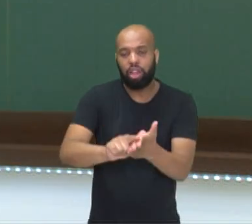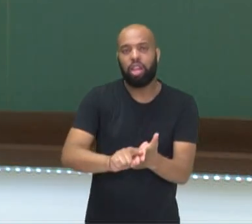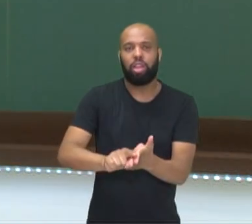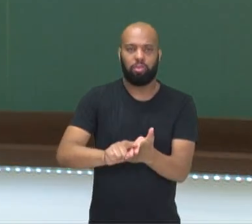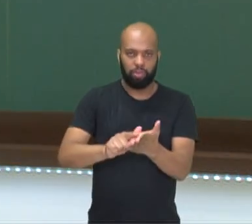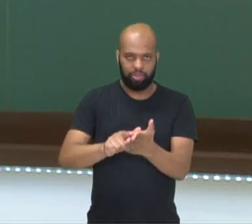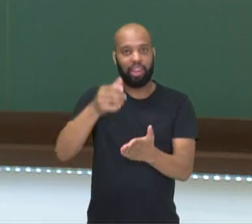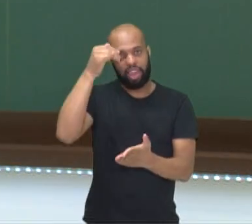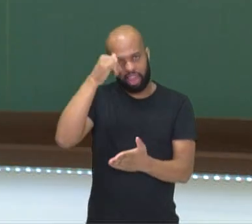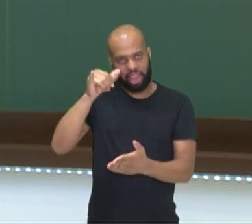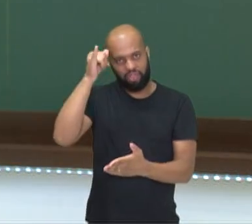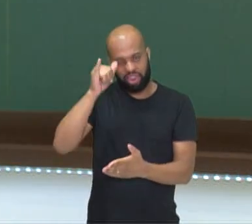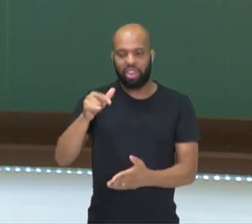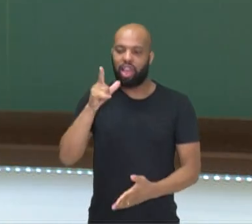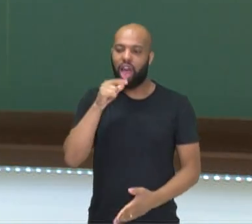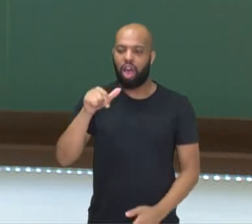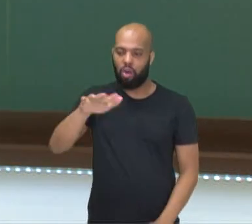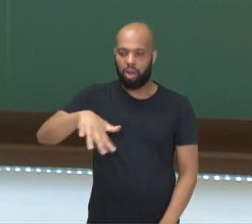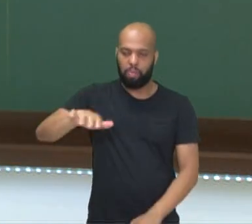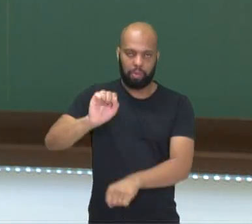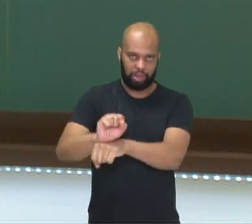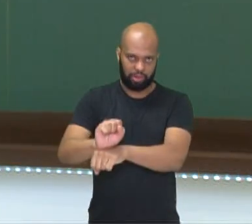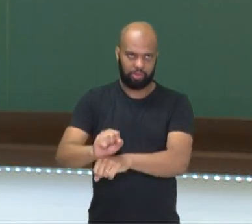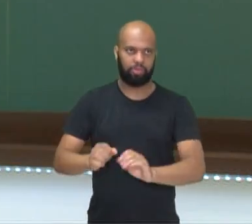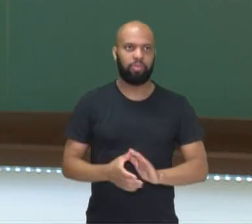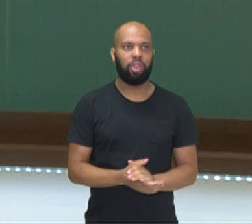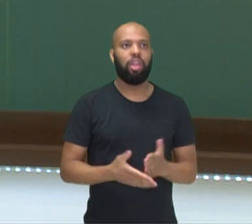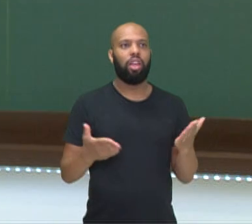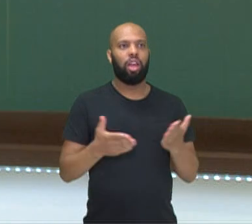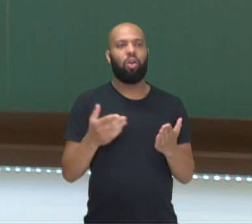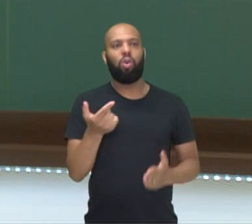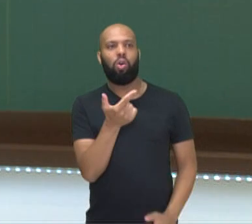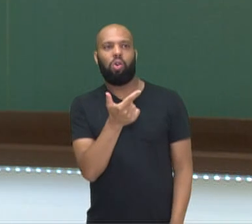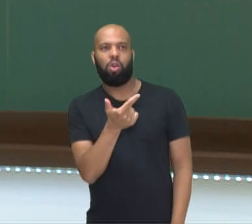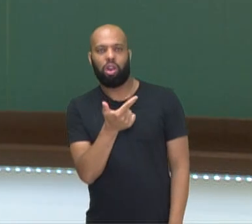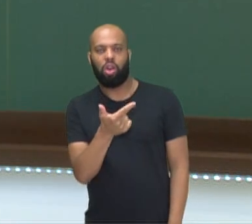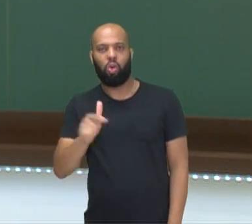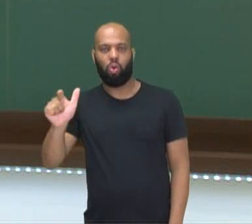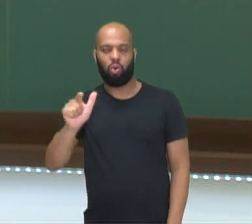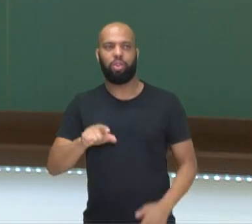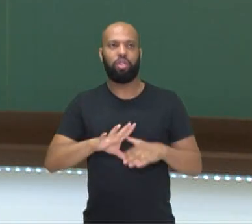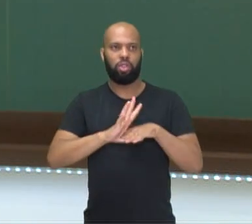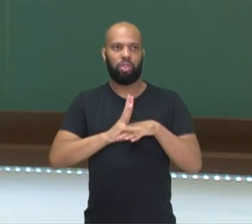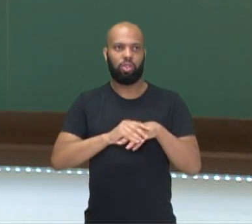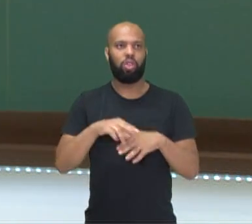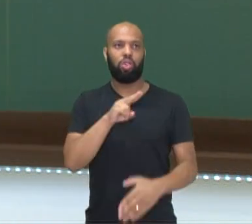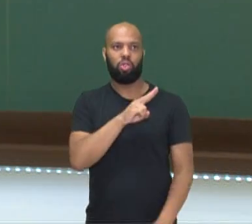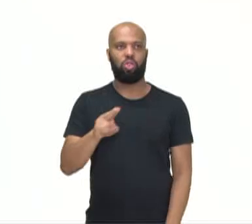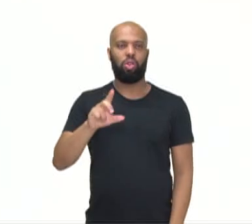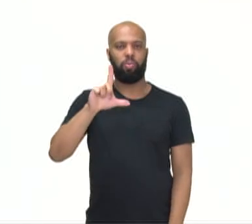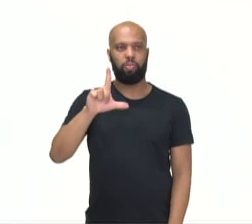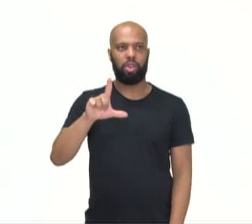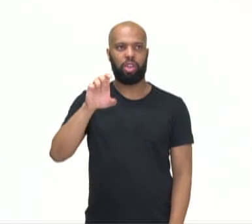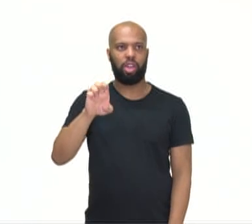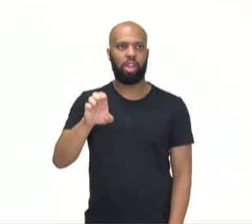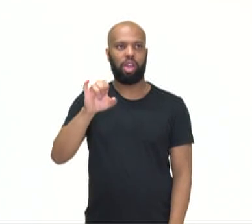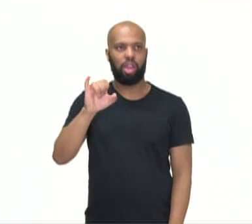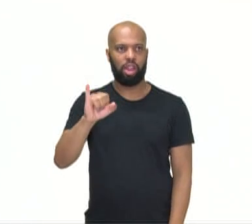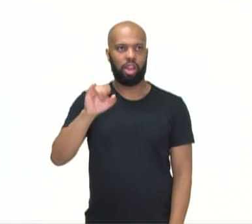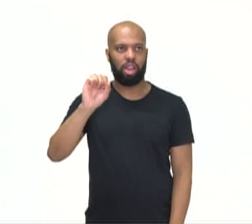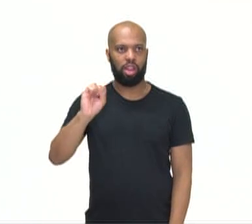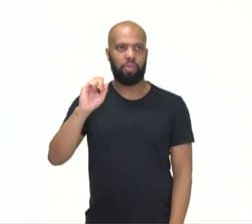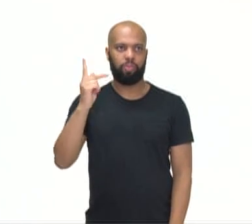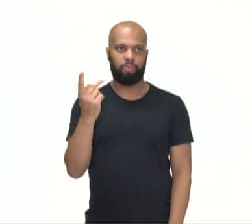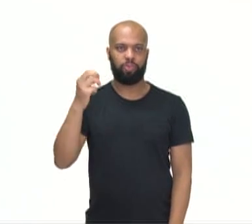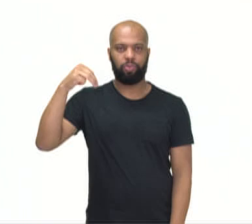essa fêmea se reproduzir. A segunda doença que nós vamos falar é a leishmaniose, também causada por